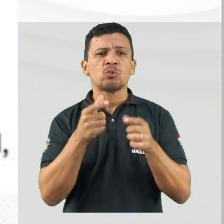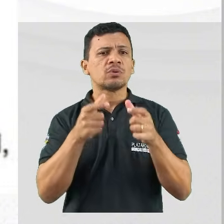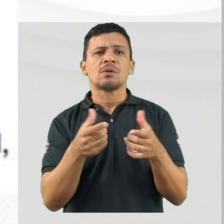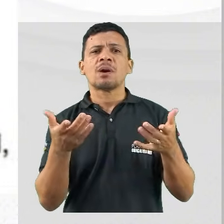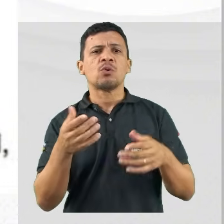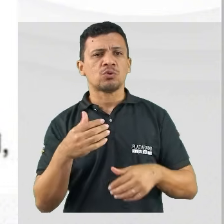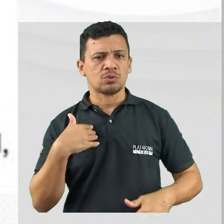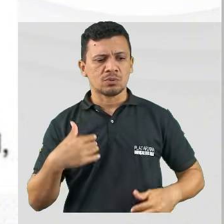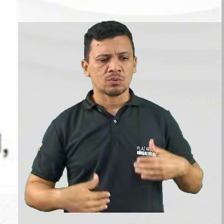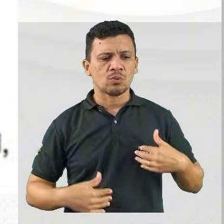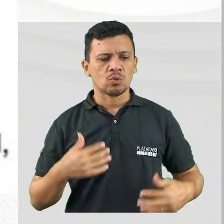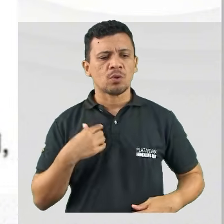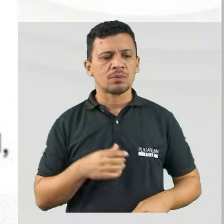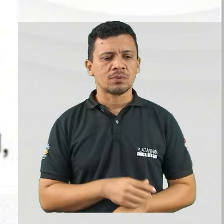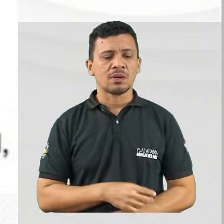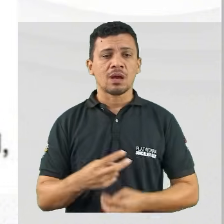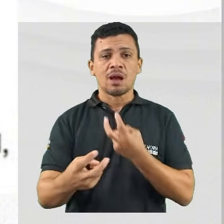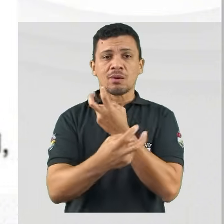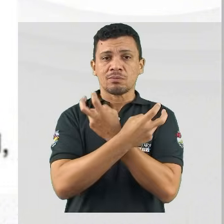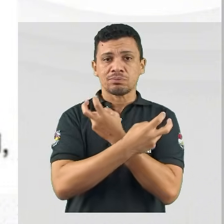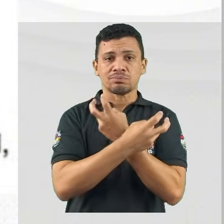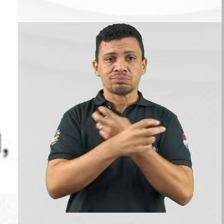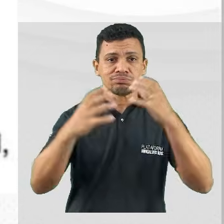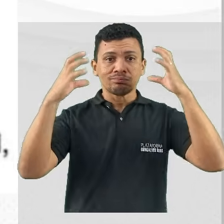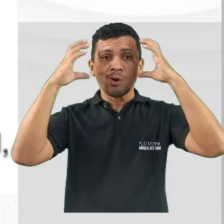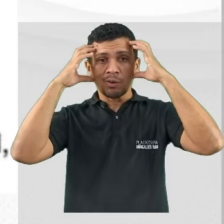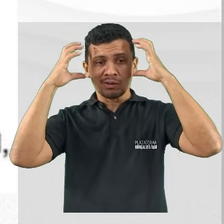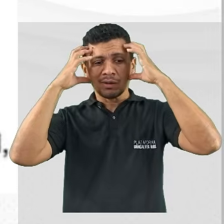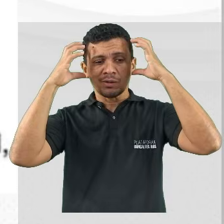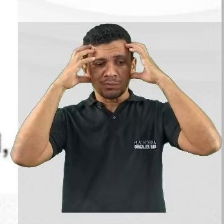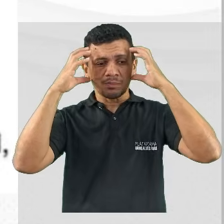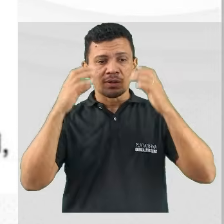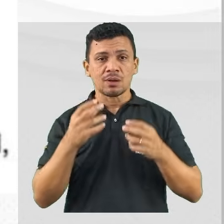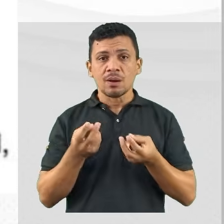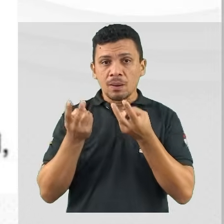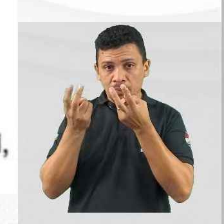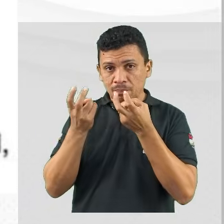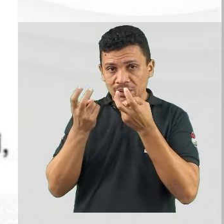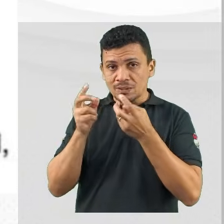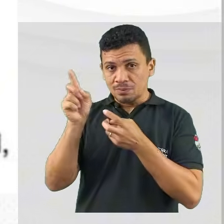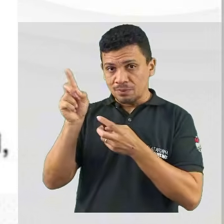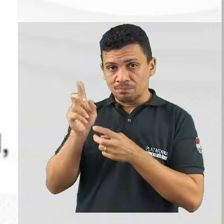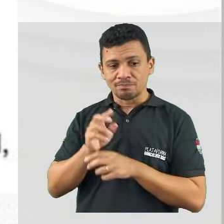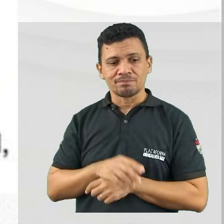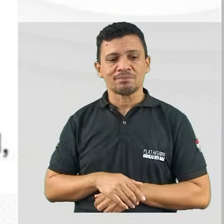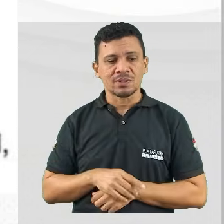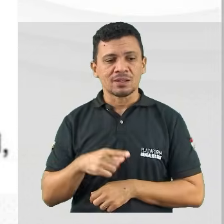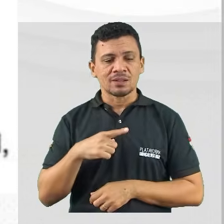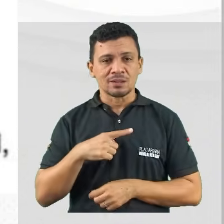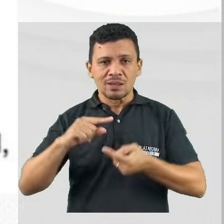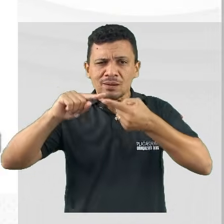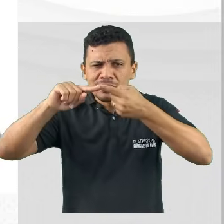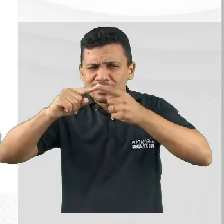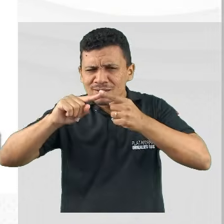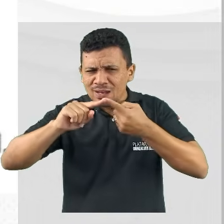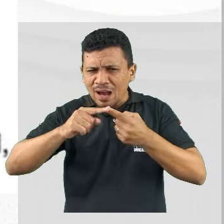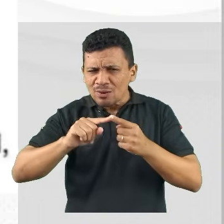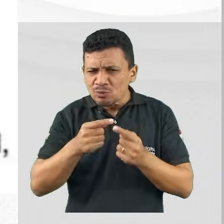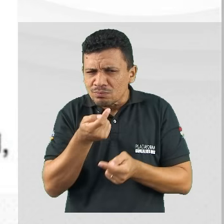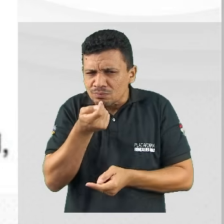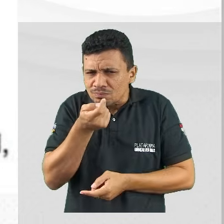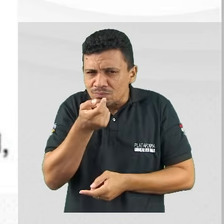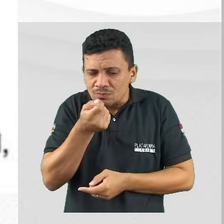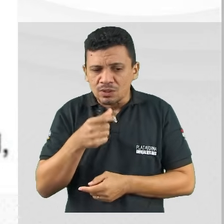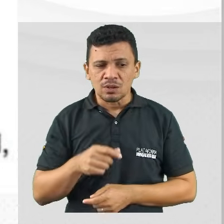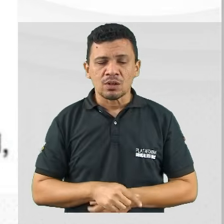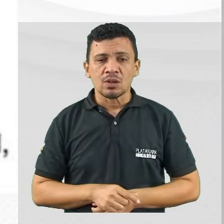articulação? Aqui na região do crânio. Então aqui nós podemos ver, ó, essa articulação, a junção entre